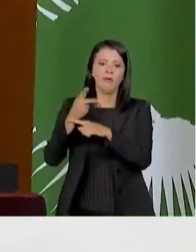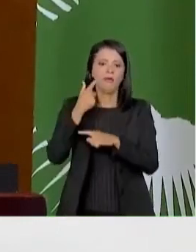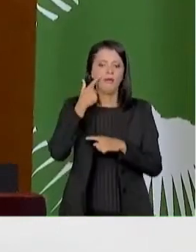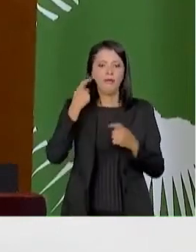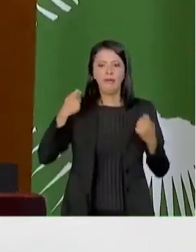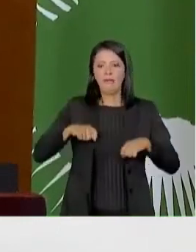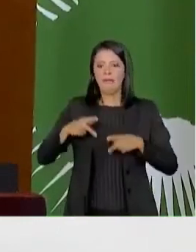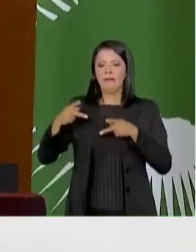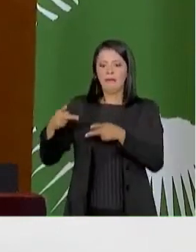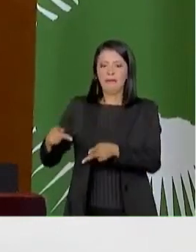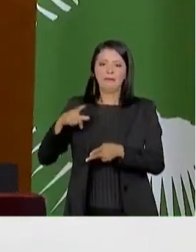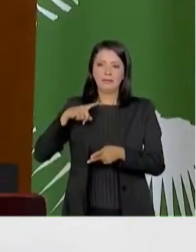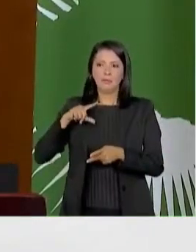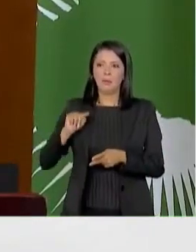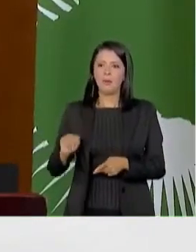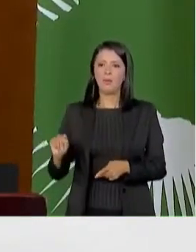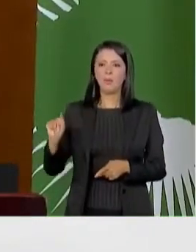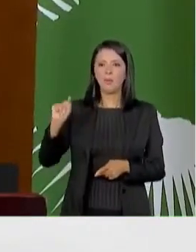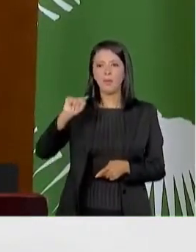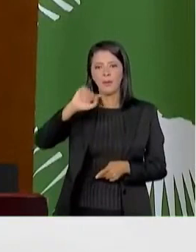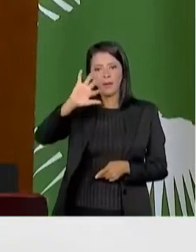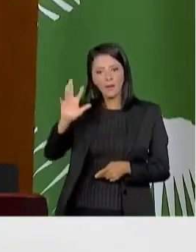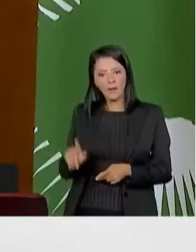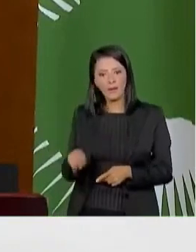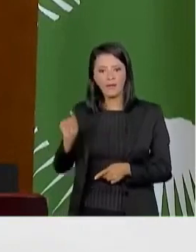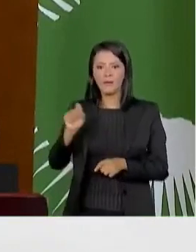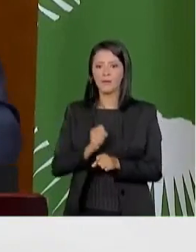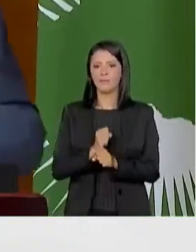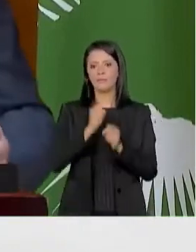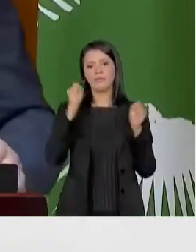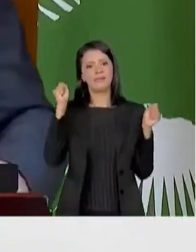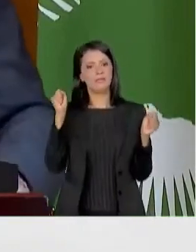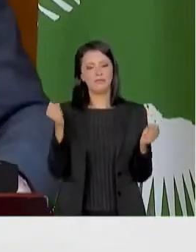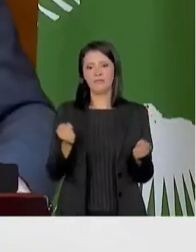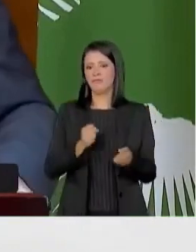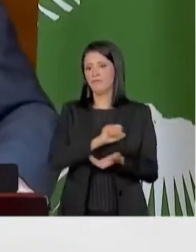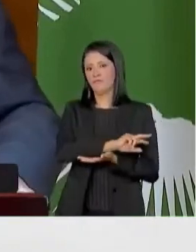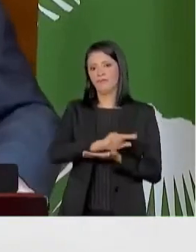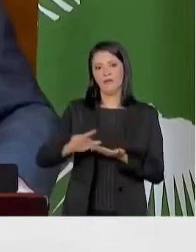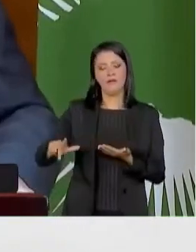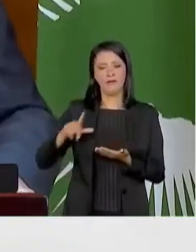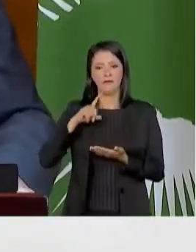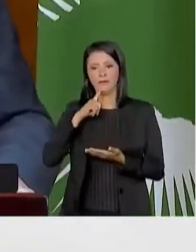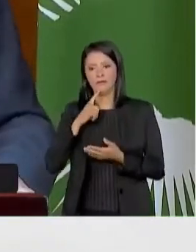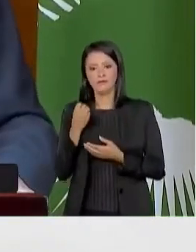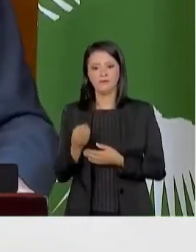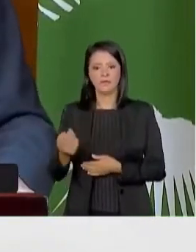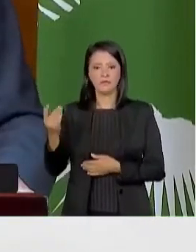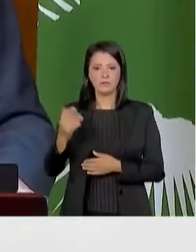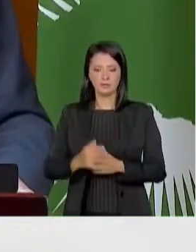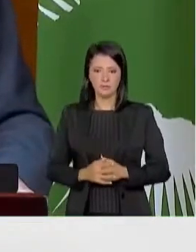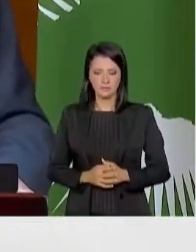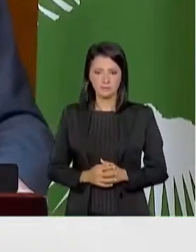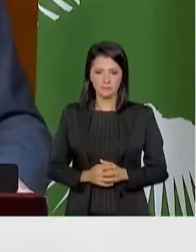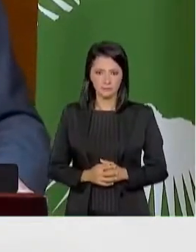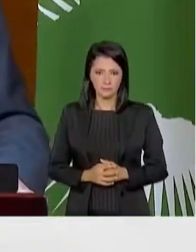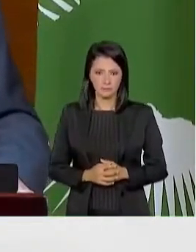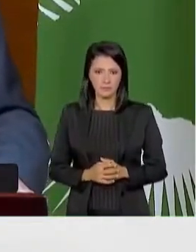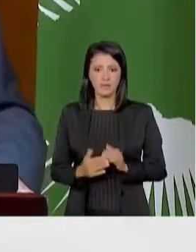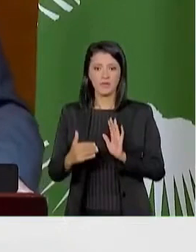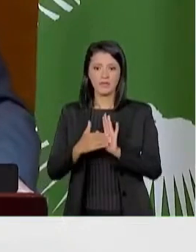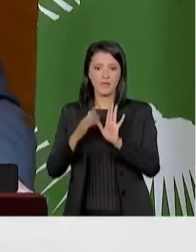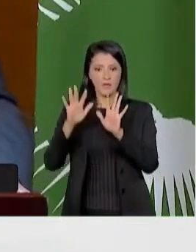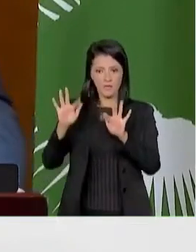nada o Brasil quase não compra absolutamente nada de Israel uma ou outra coisinha tem